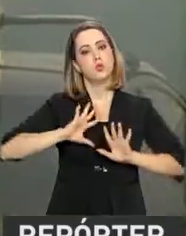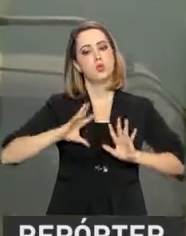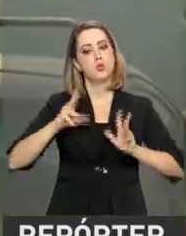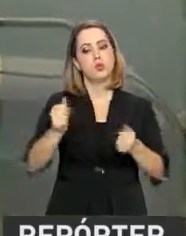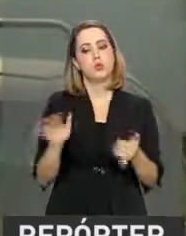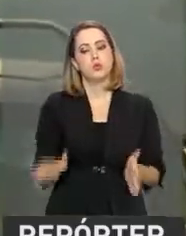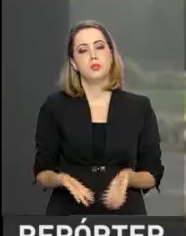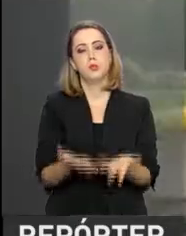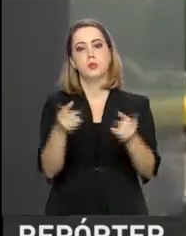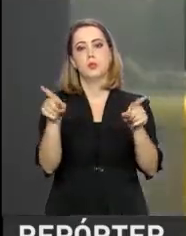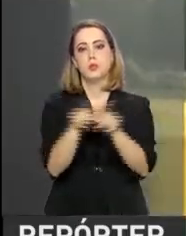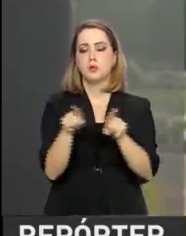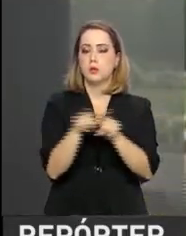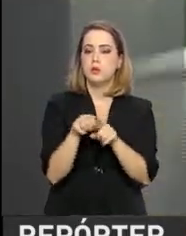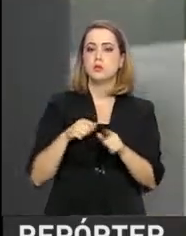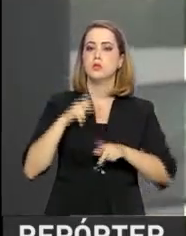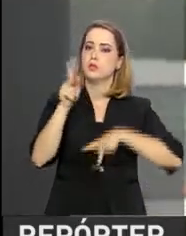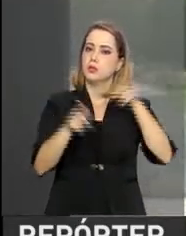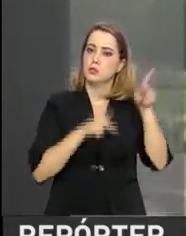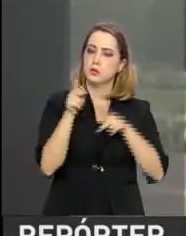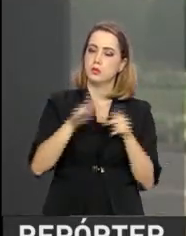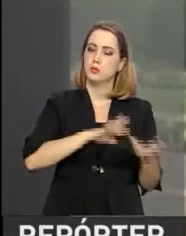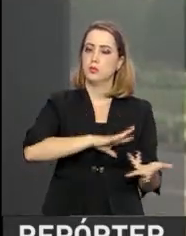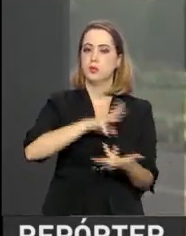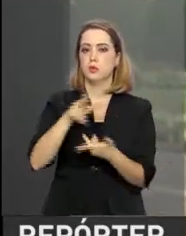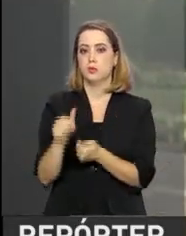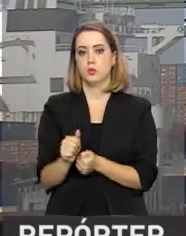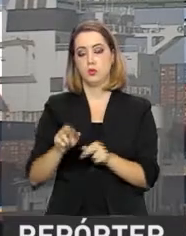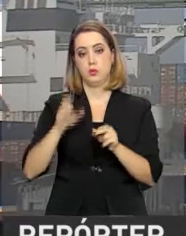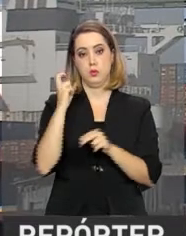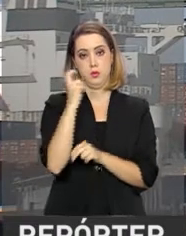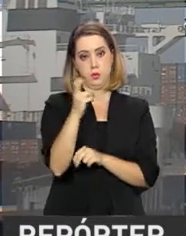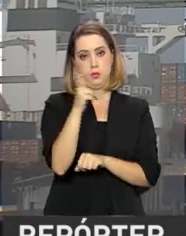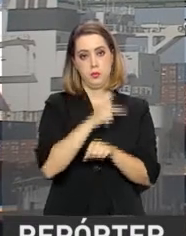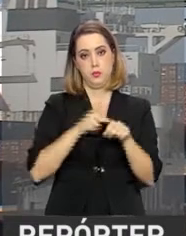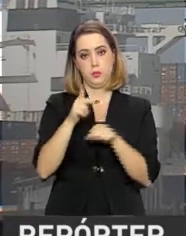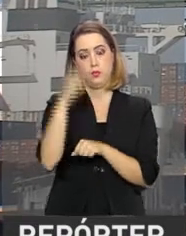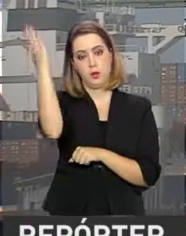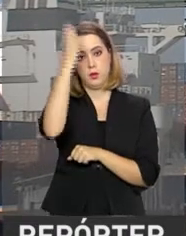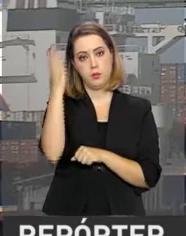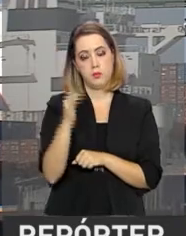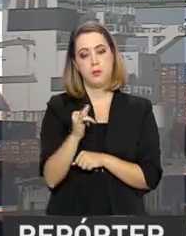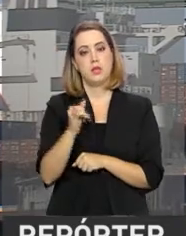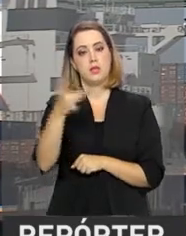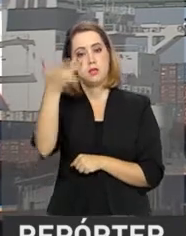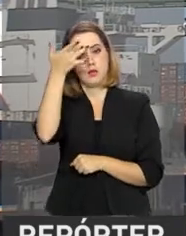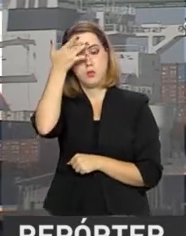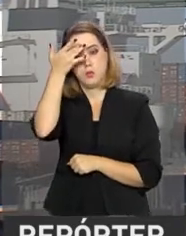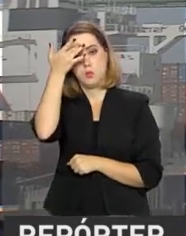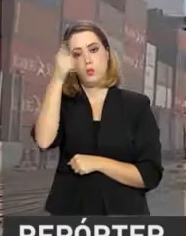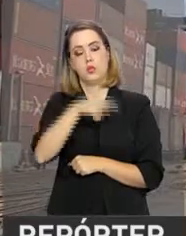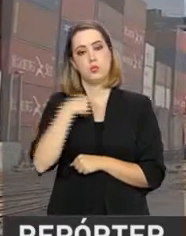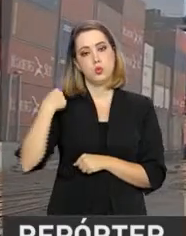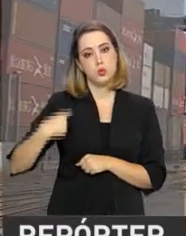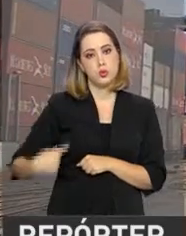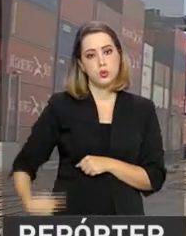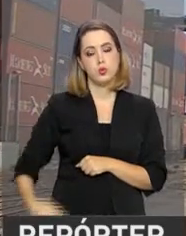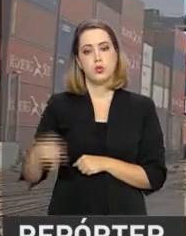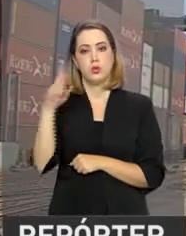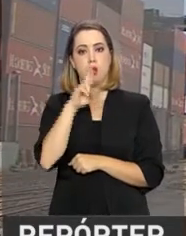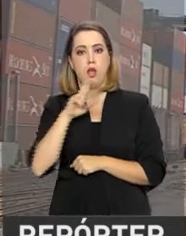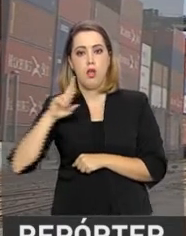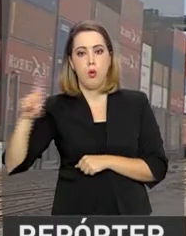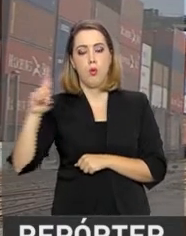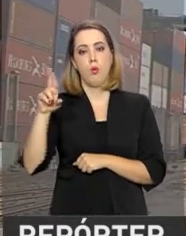mundial brasil rússia índia china e áfrica do sul desde 2001 os países mais do que dobraram sua participação